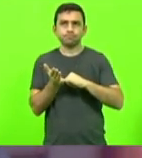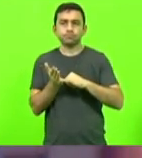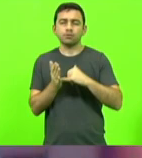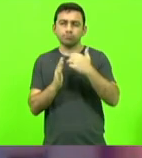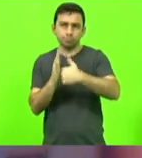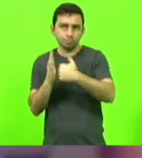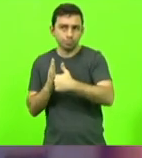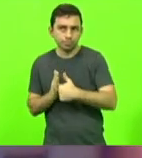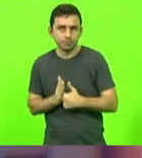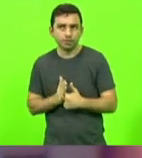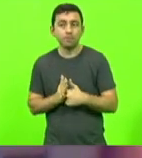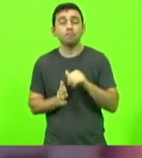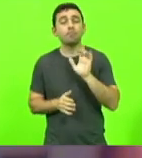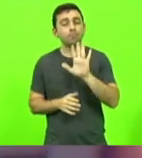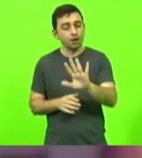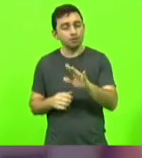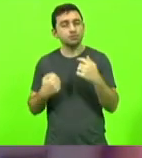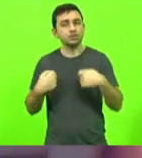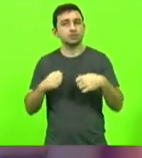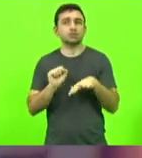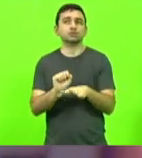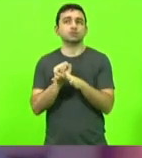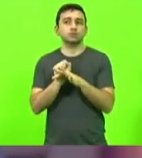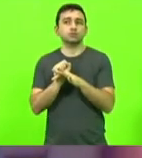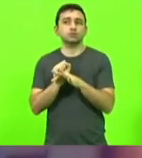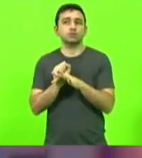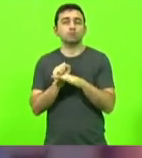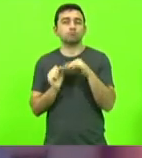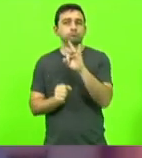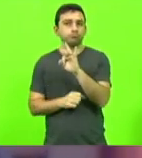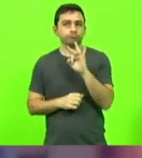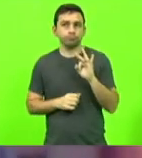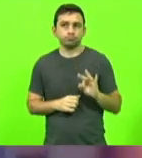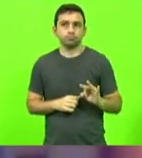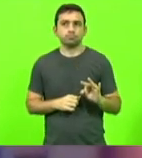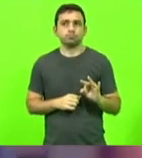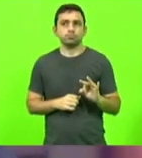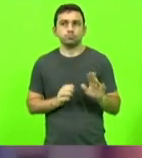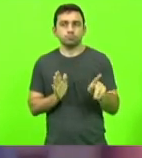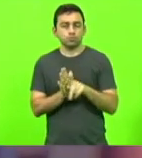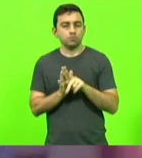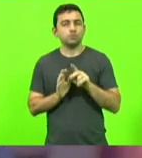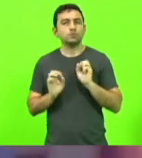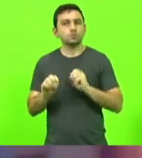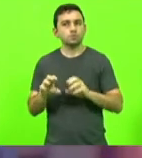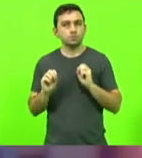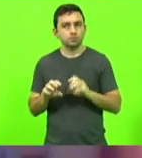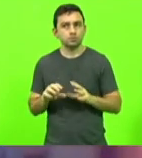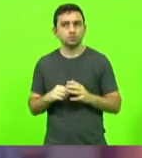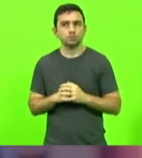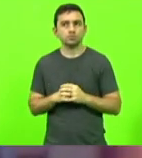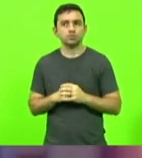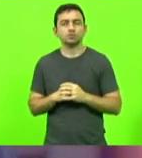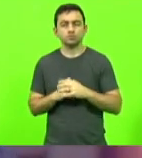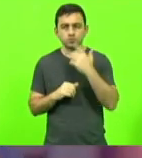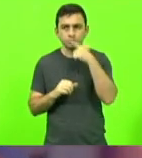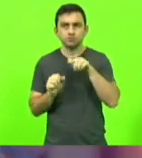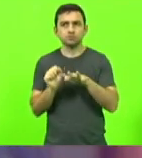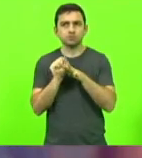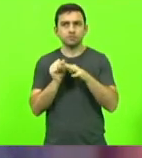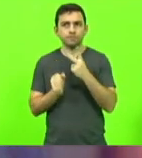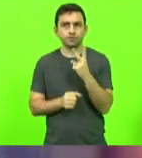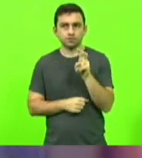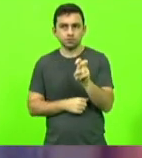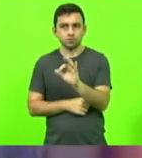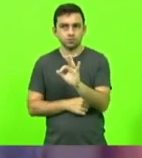ampliado, mas que garanta o percentual da educação. Primeiro, garante os 25%